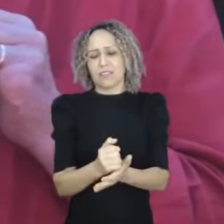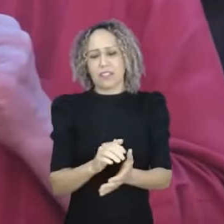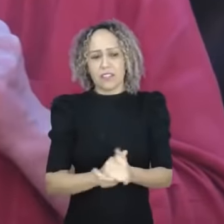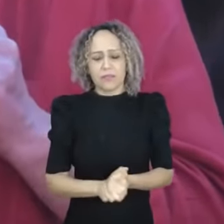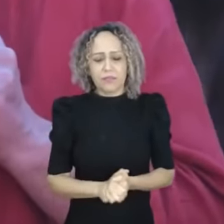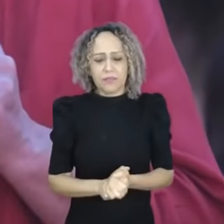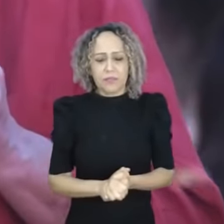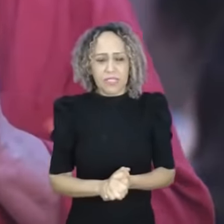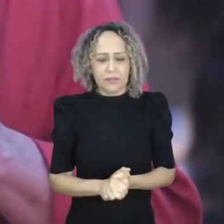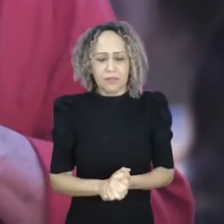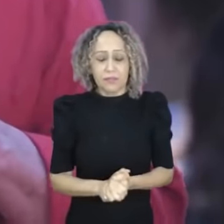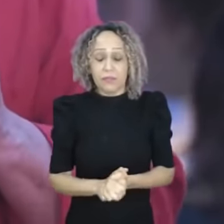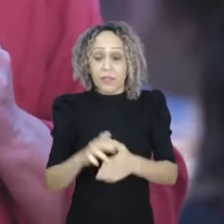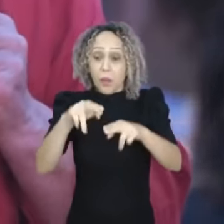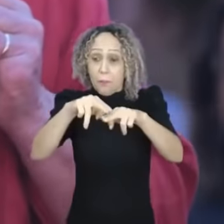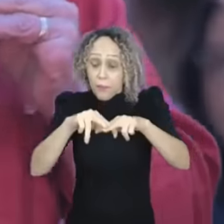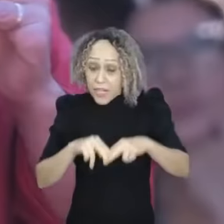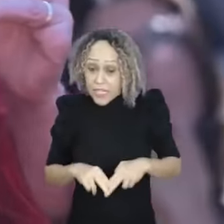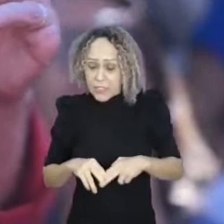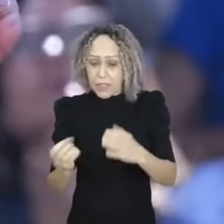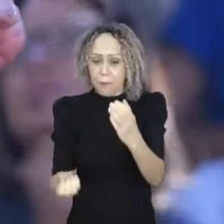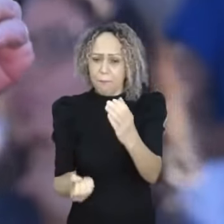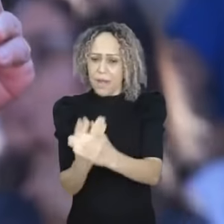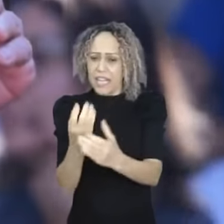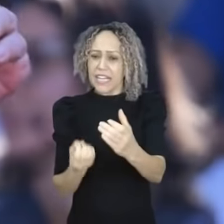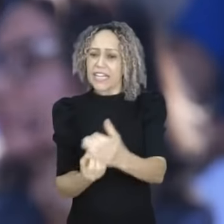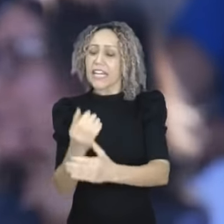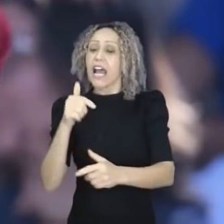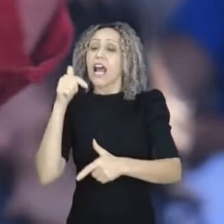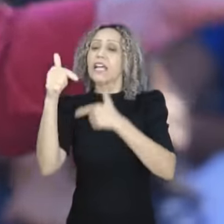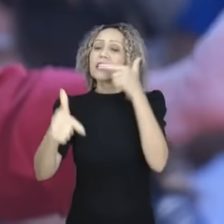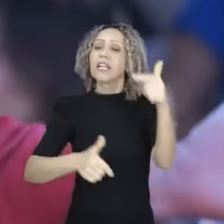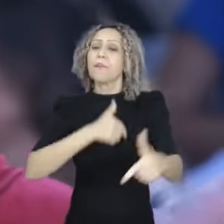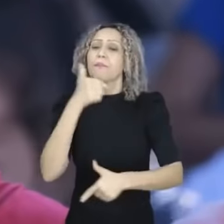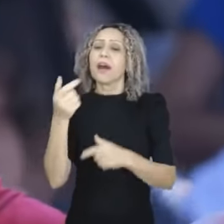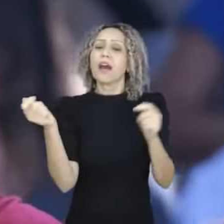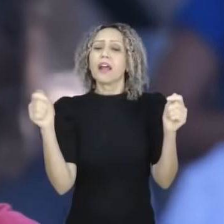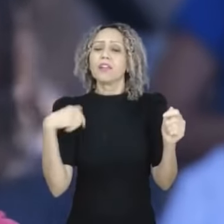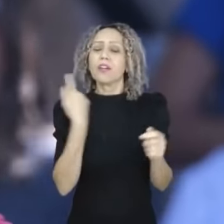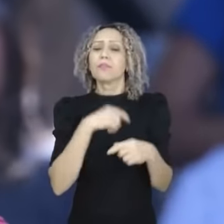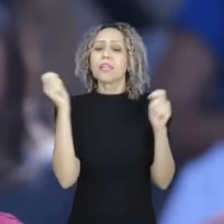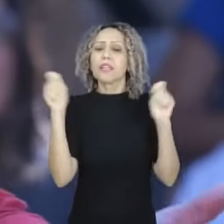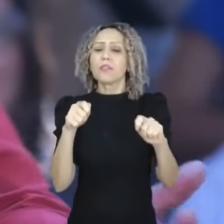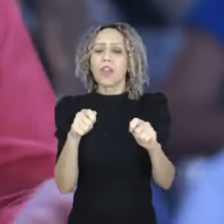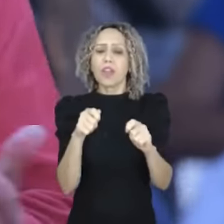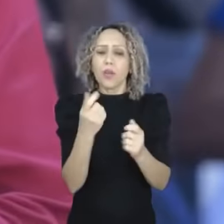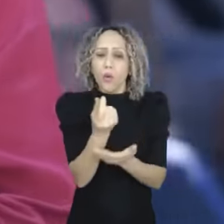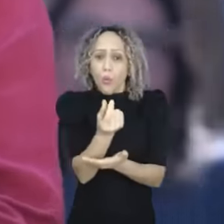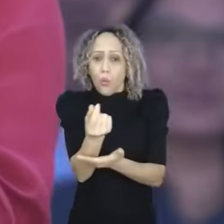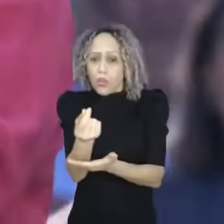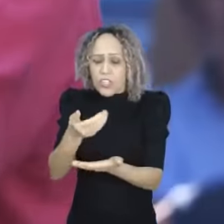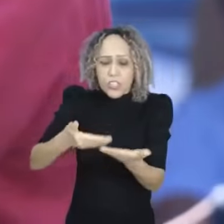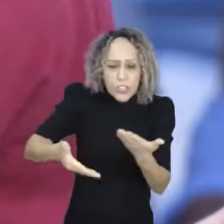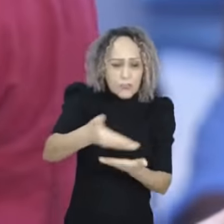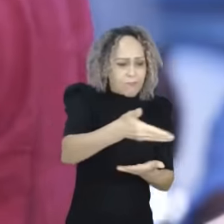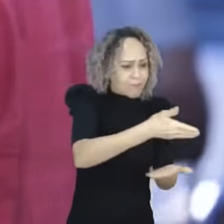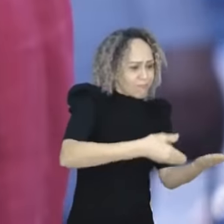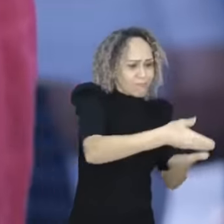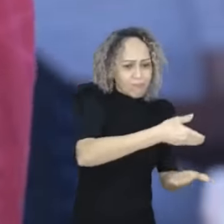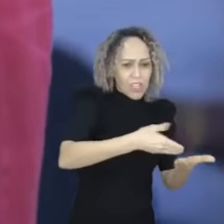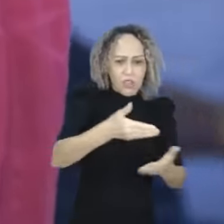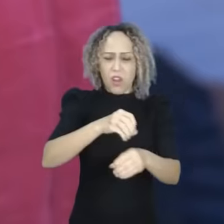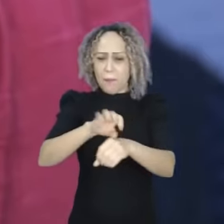é que para gerar emprego, a gente precisa fazer o dinheiro circular. O dinheiro não pode ir de um banco para o